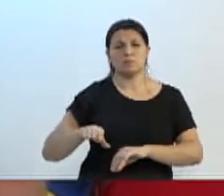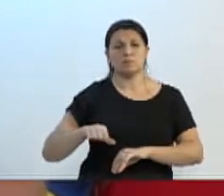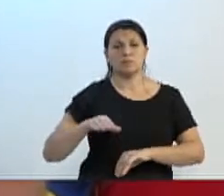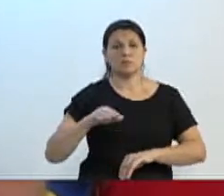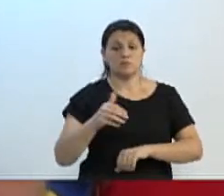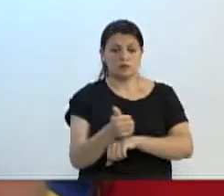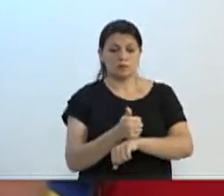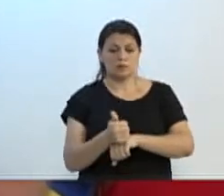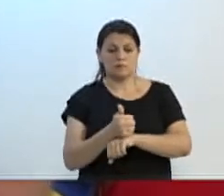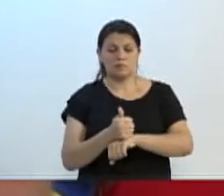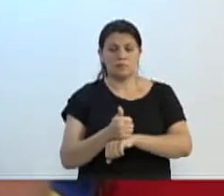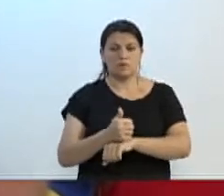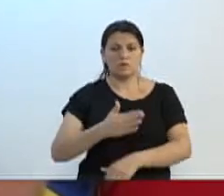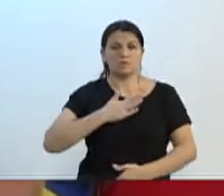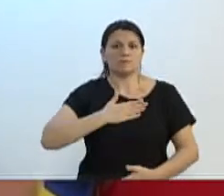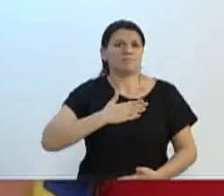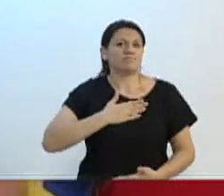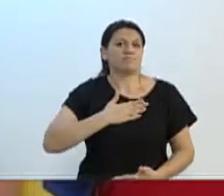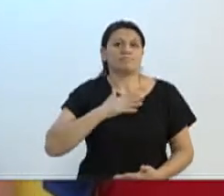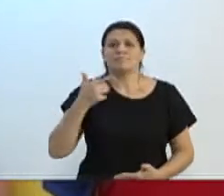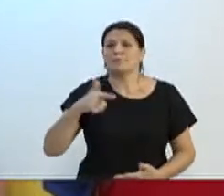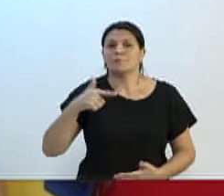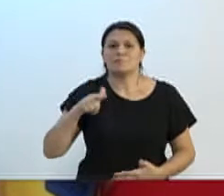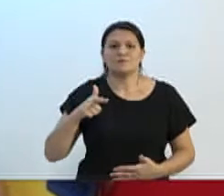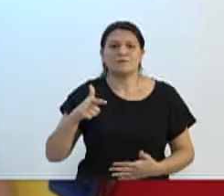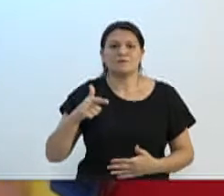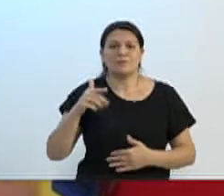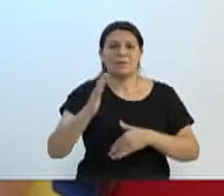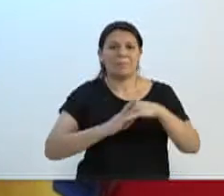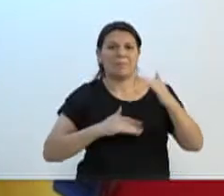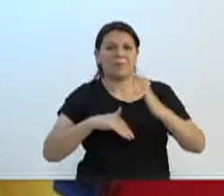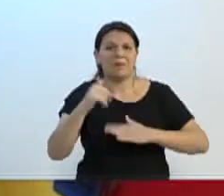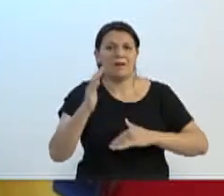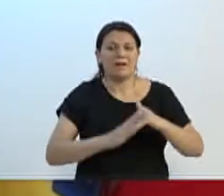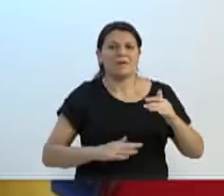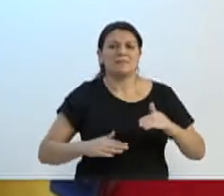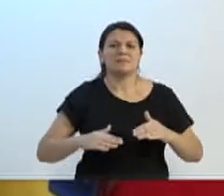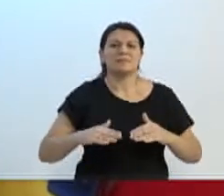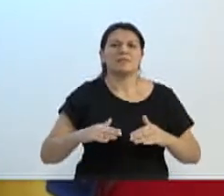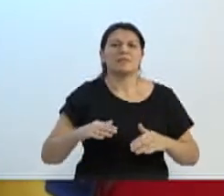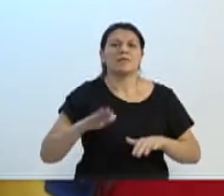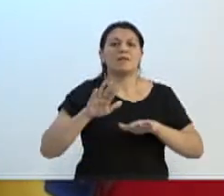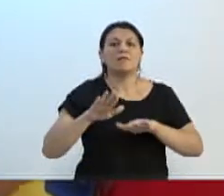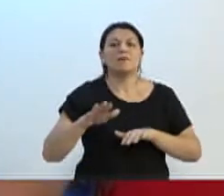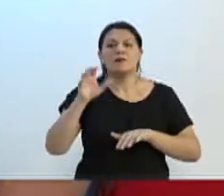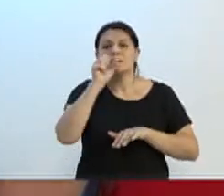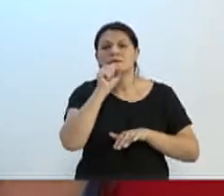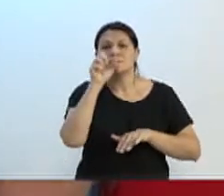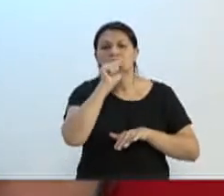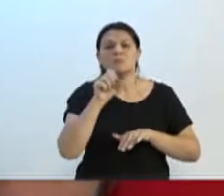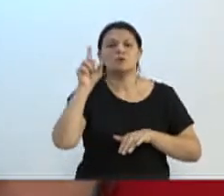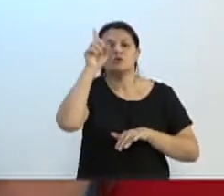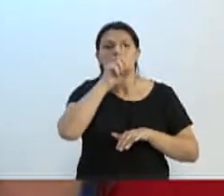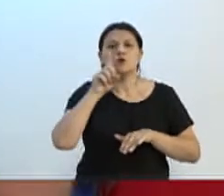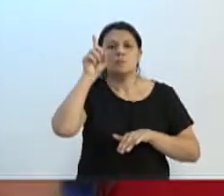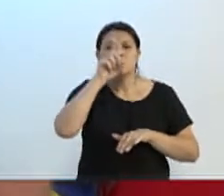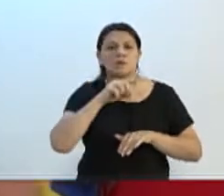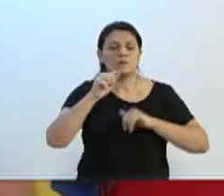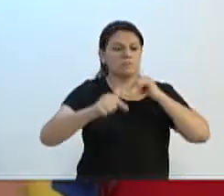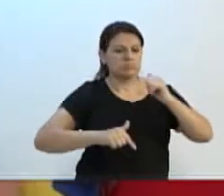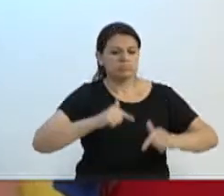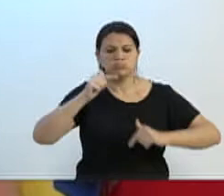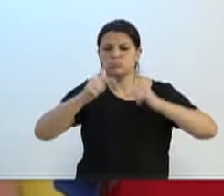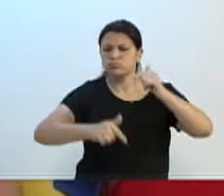não tinham treinamento para tal, e passaram um final de semana trabalhando para minimamente entender essa plataforma,